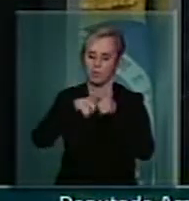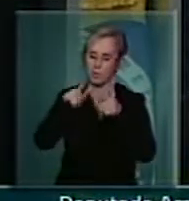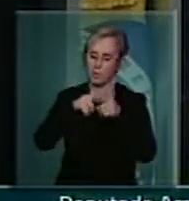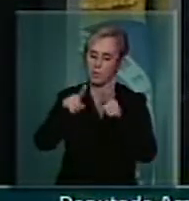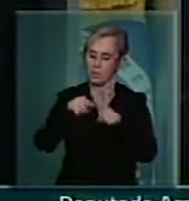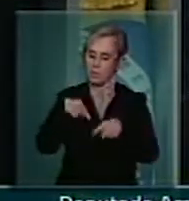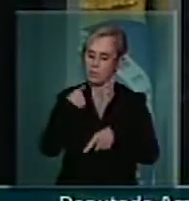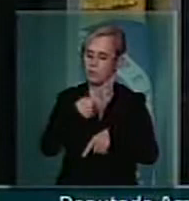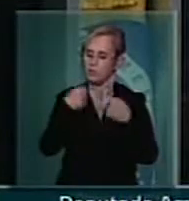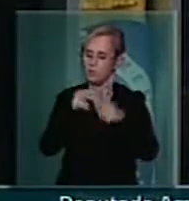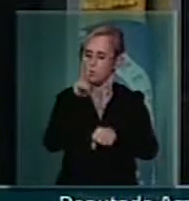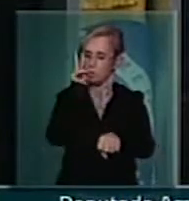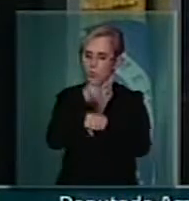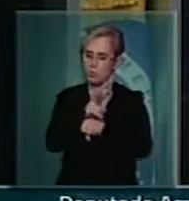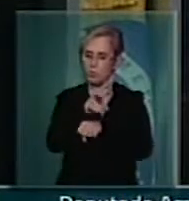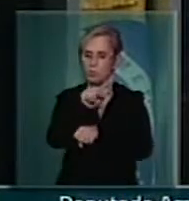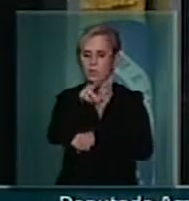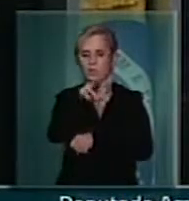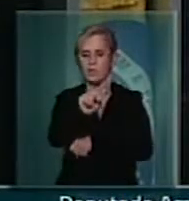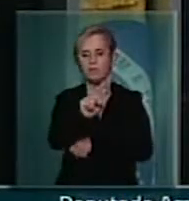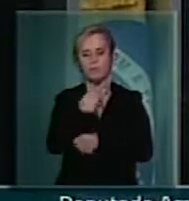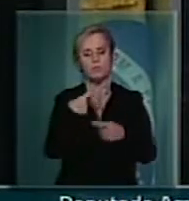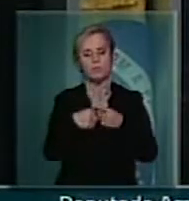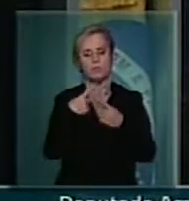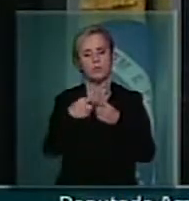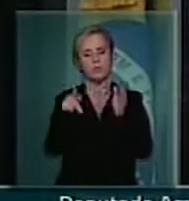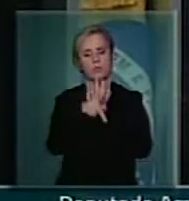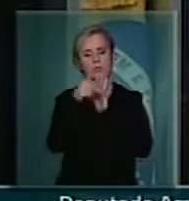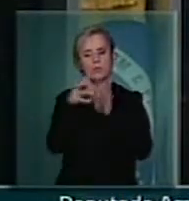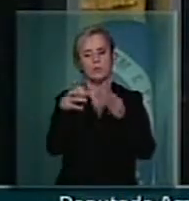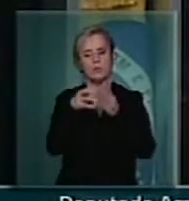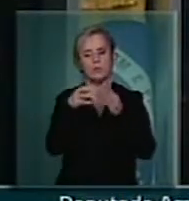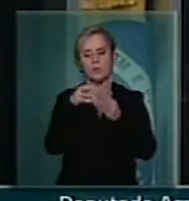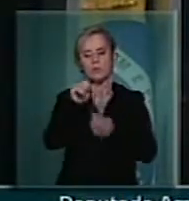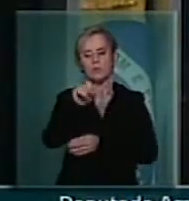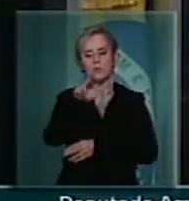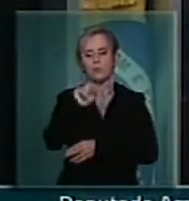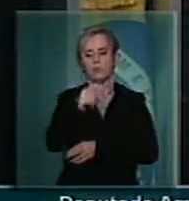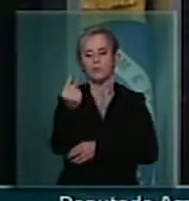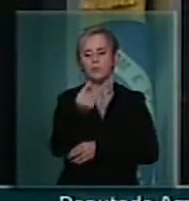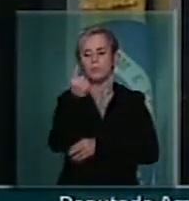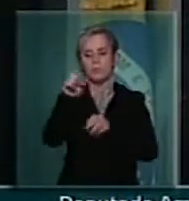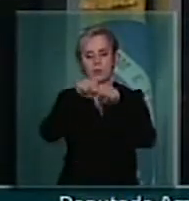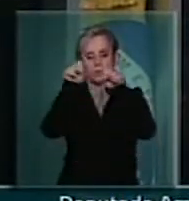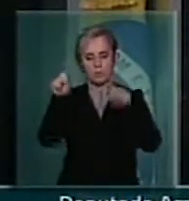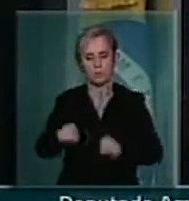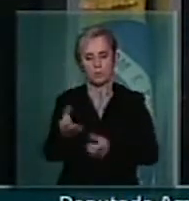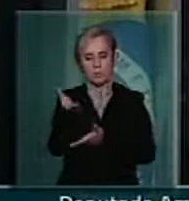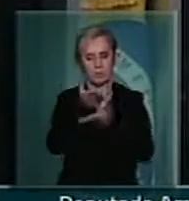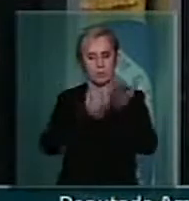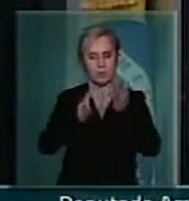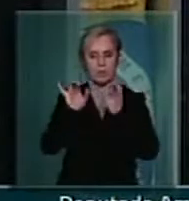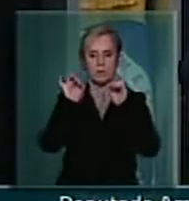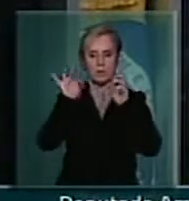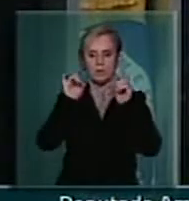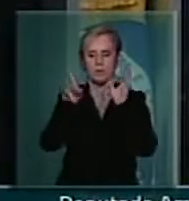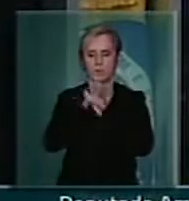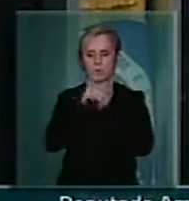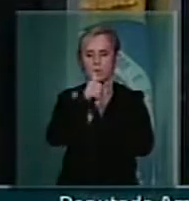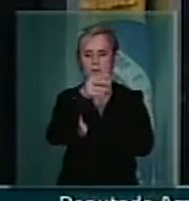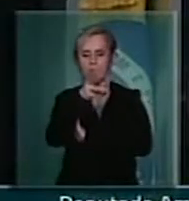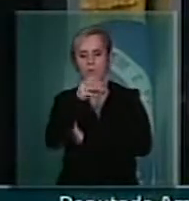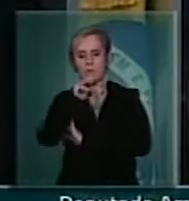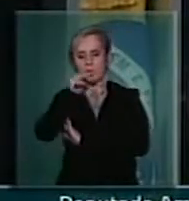que fazer uma defesa do SUS, porque é ele que é o único sistema que atende exclusivamente 130